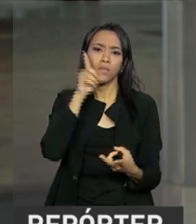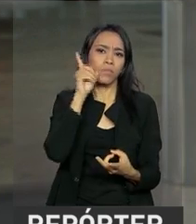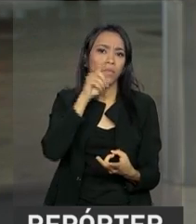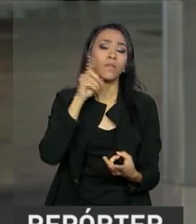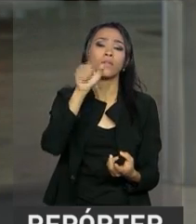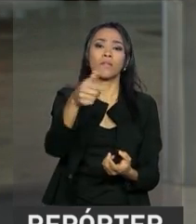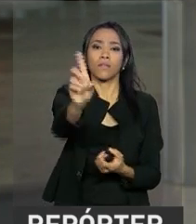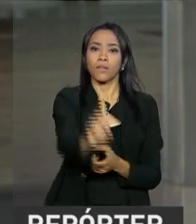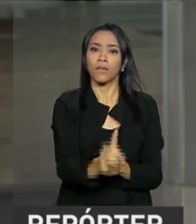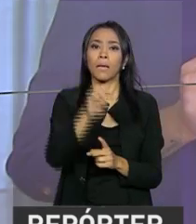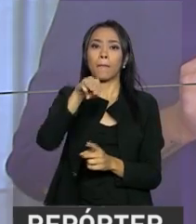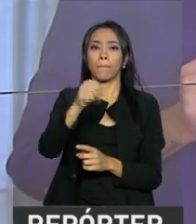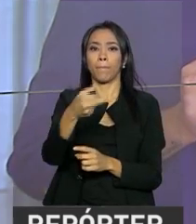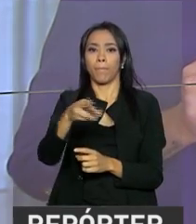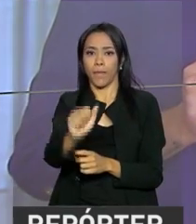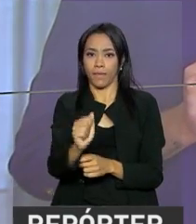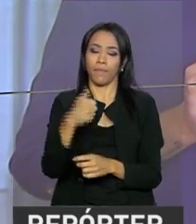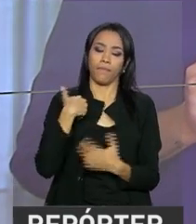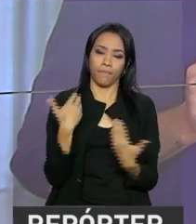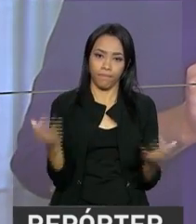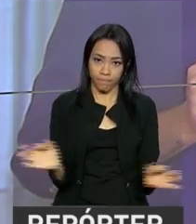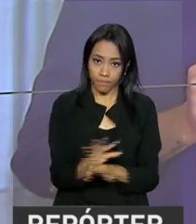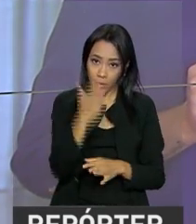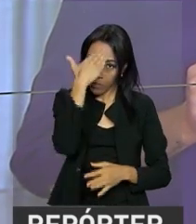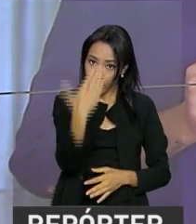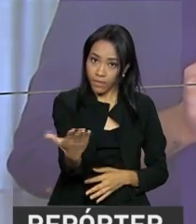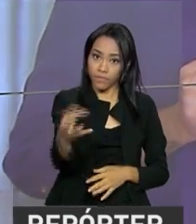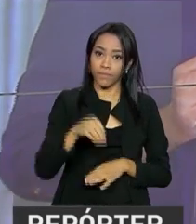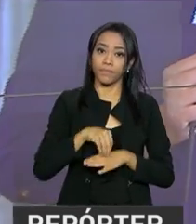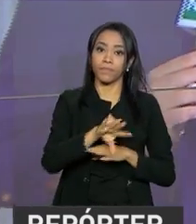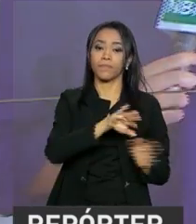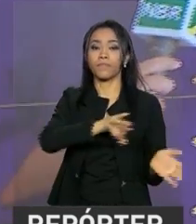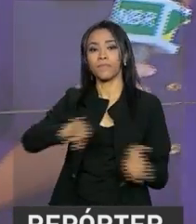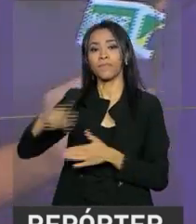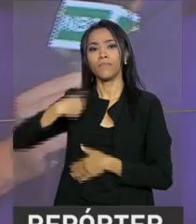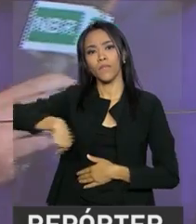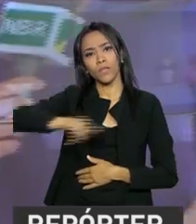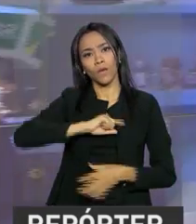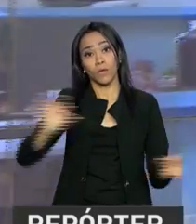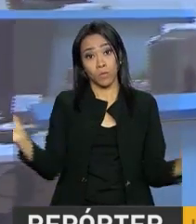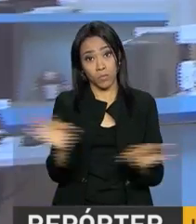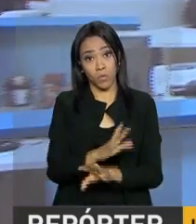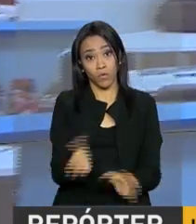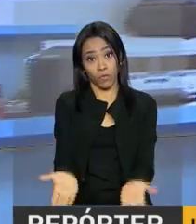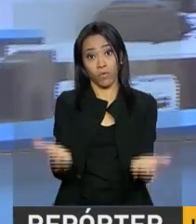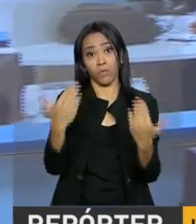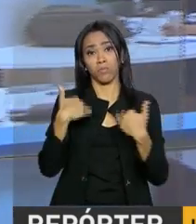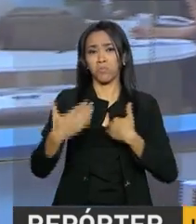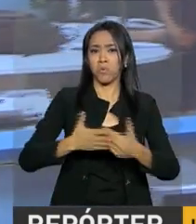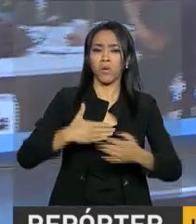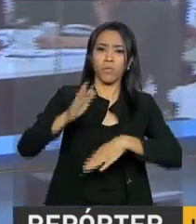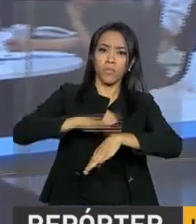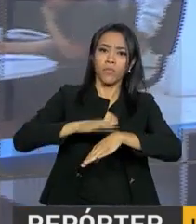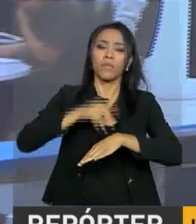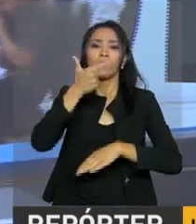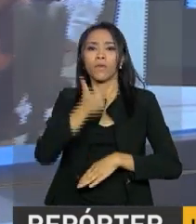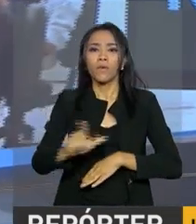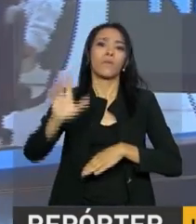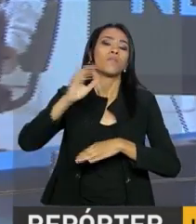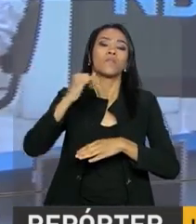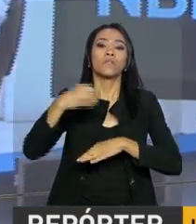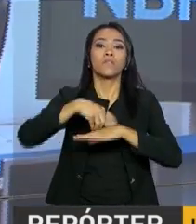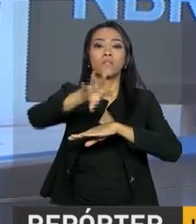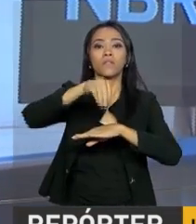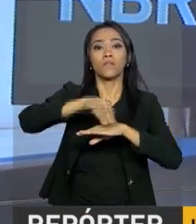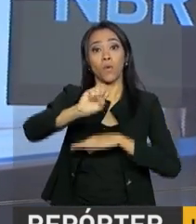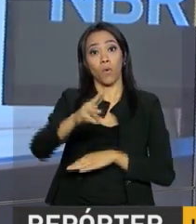Leandra com você obrigado Taí pelas suas informações nós ficamos por aqui voltamos a qualquer momento com outras informações ou ao